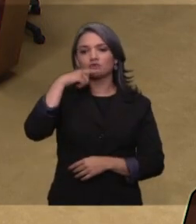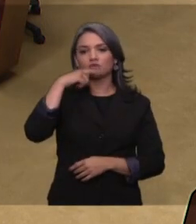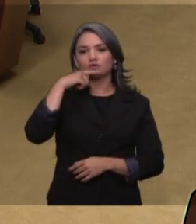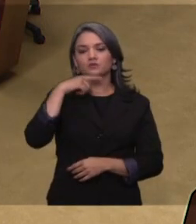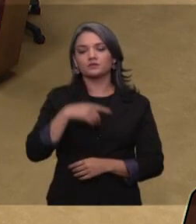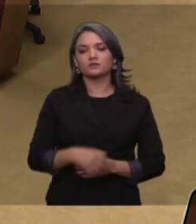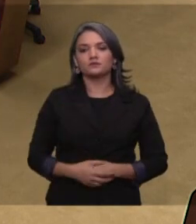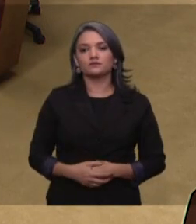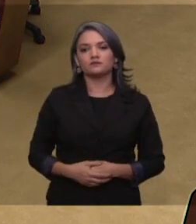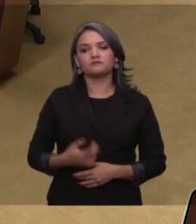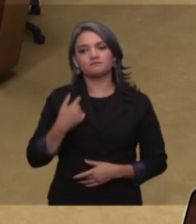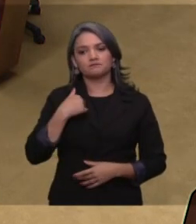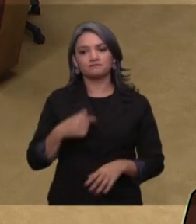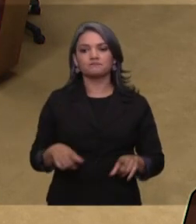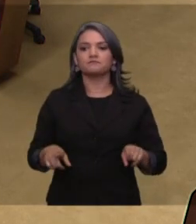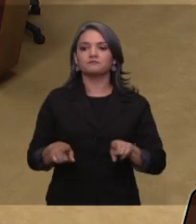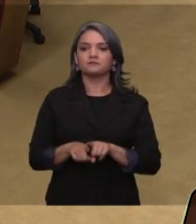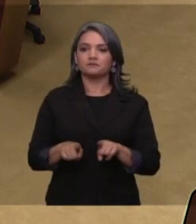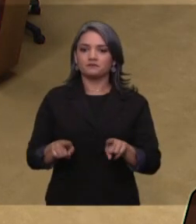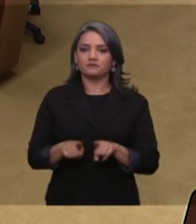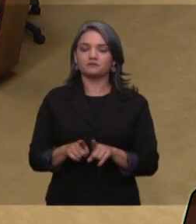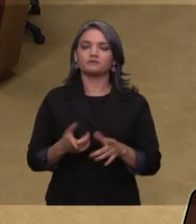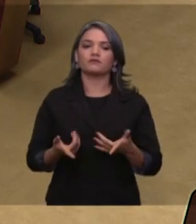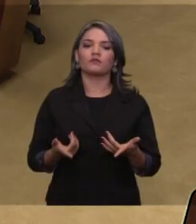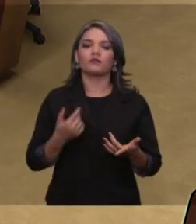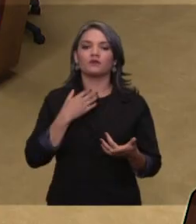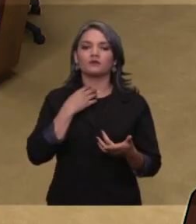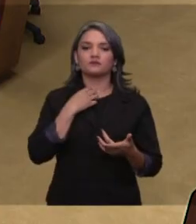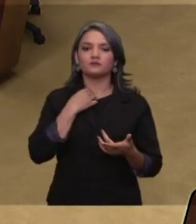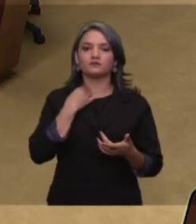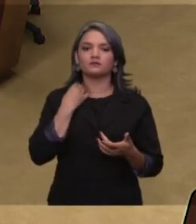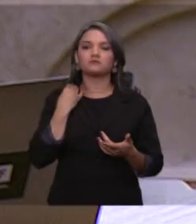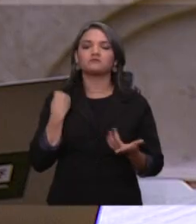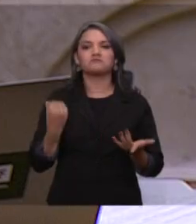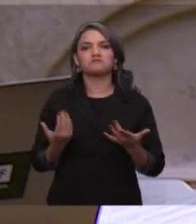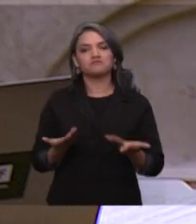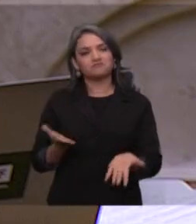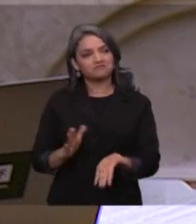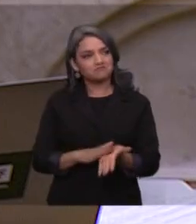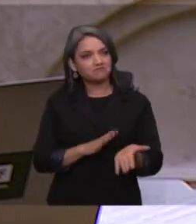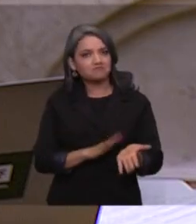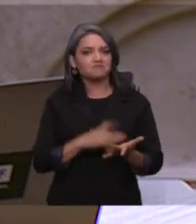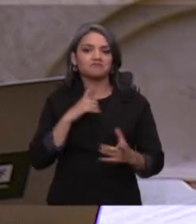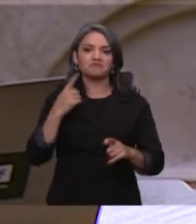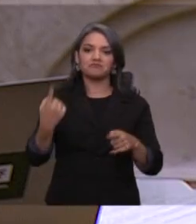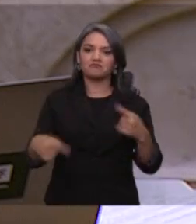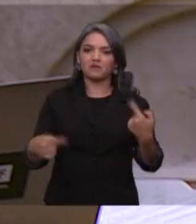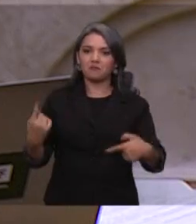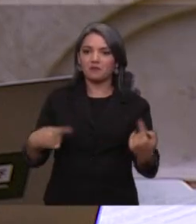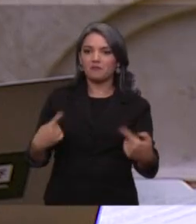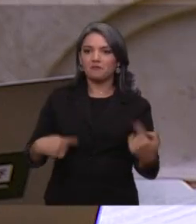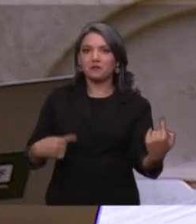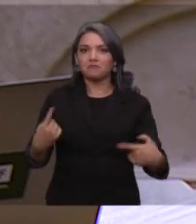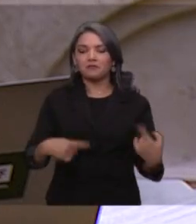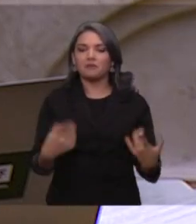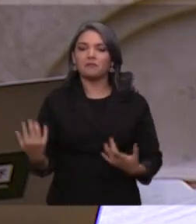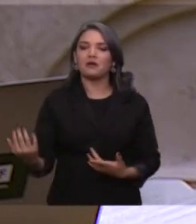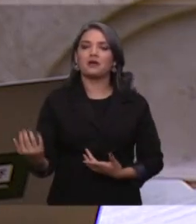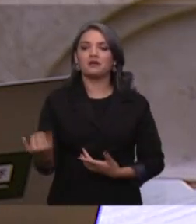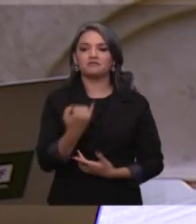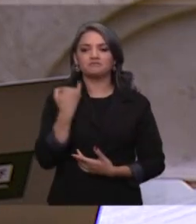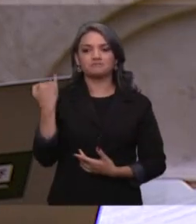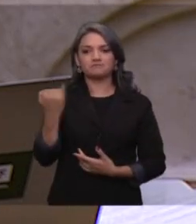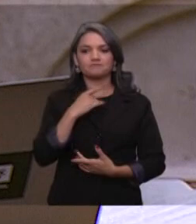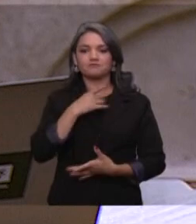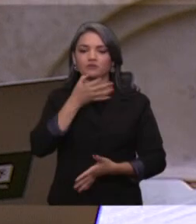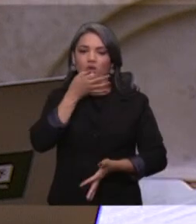Mendes. Também eu cumprimento o importante debate que aqui se travou com diferentes